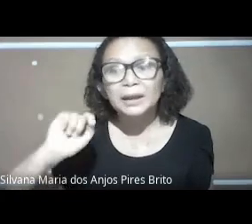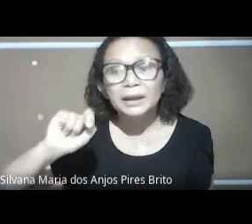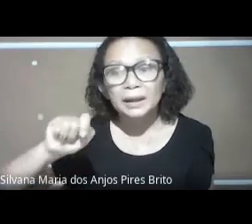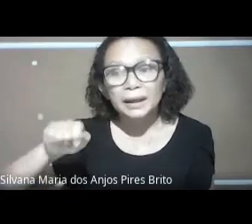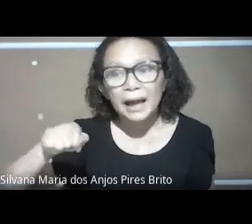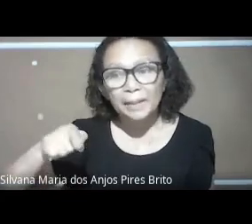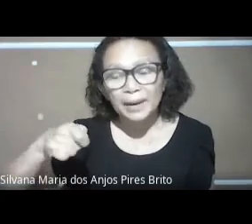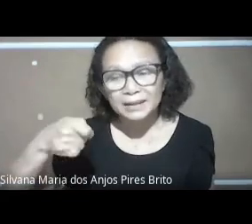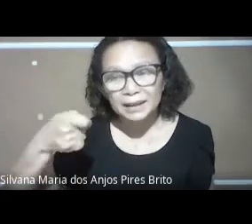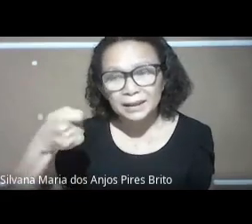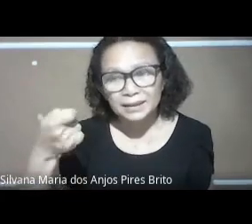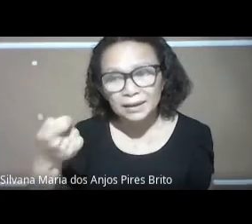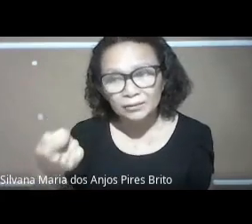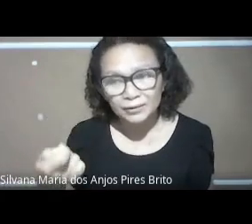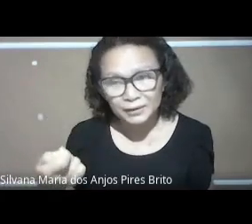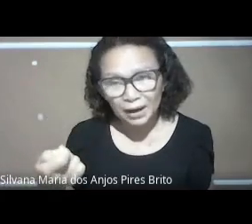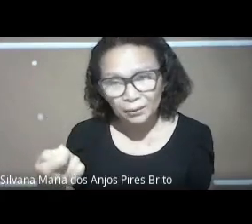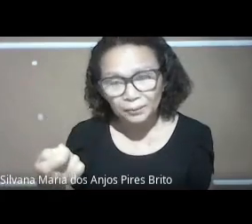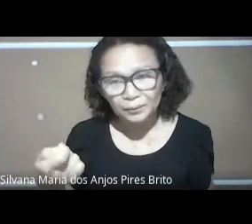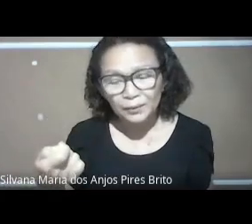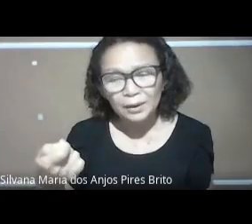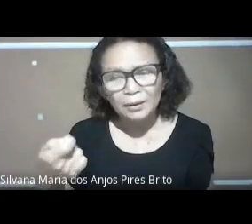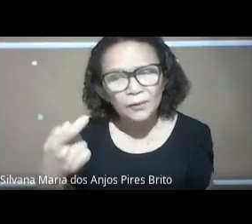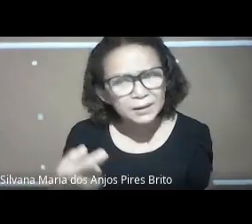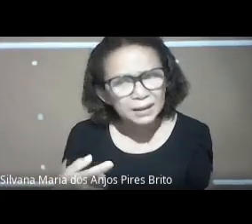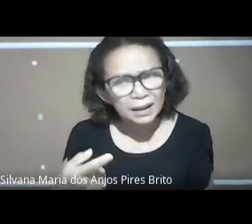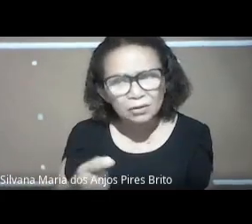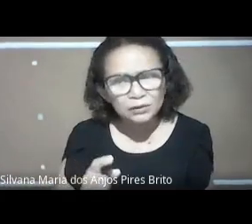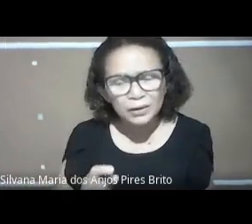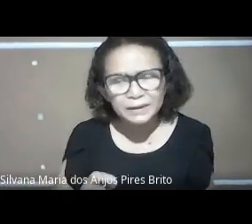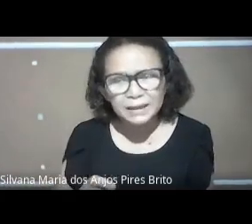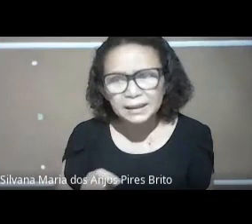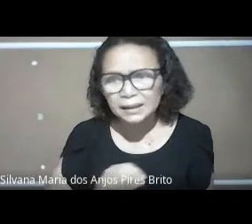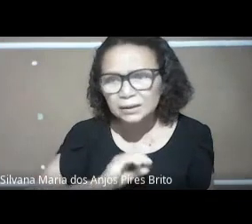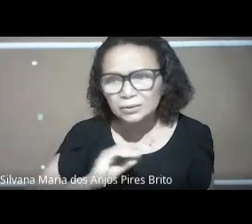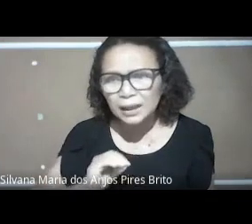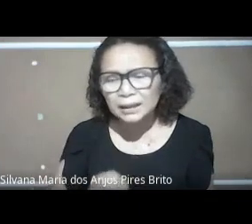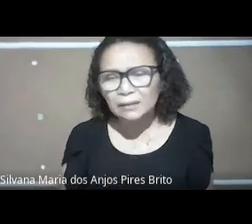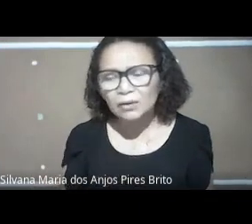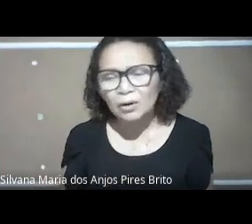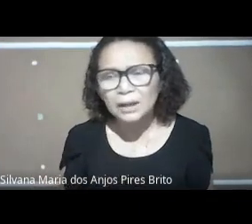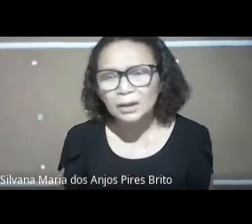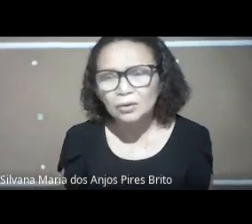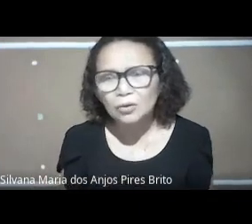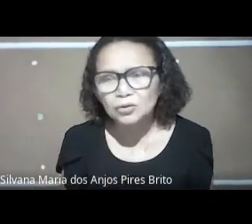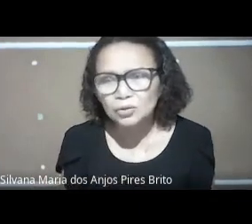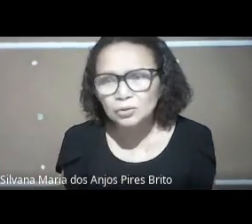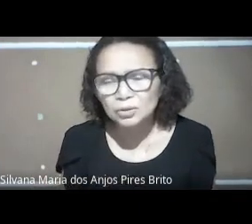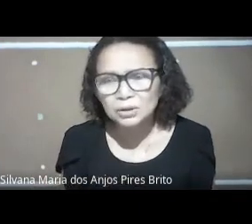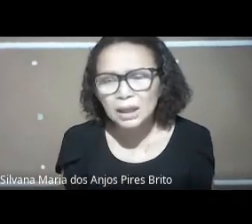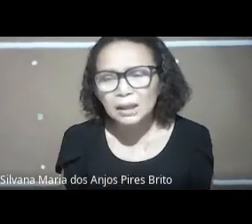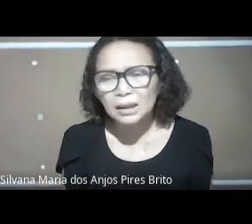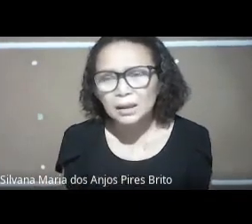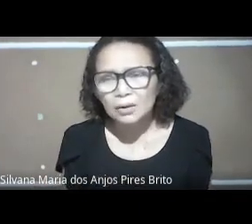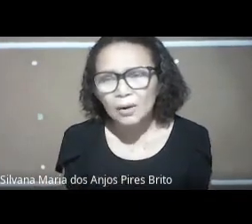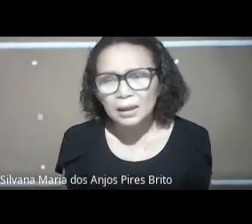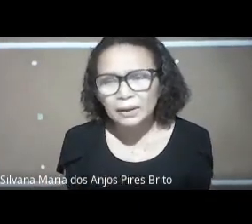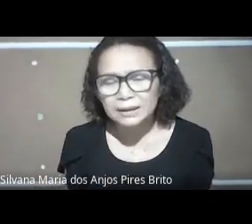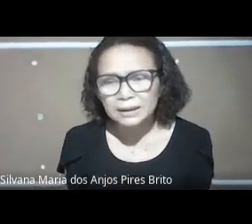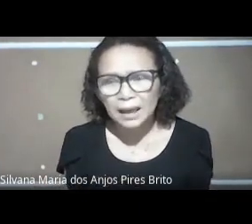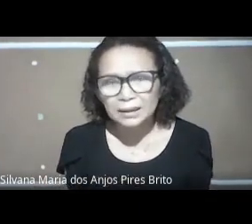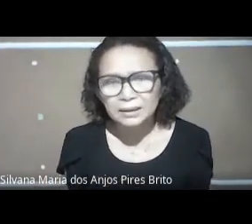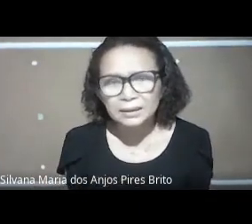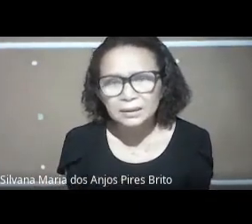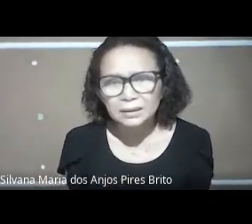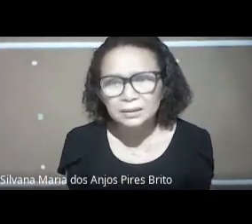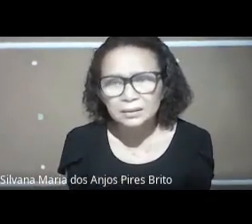nome e a apresentação do sinal. Nenhum de vocês aí nunca teve contato com surdos, nem com a língua